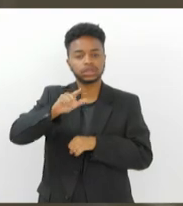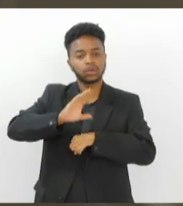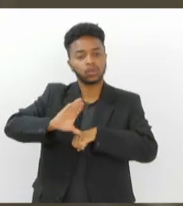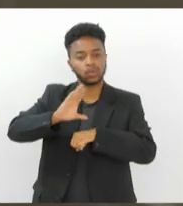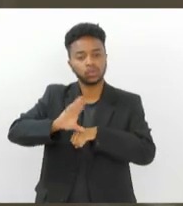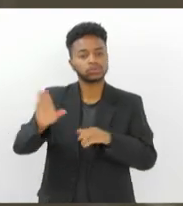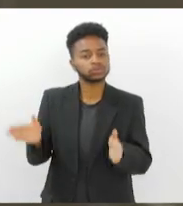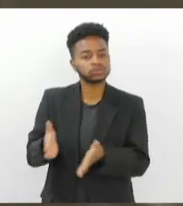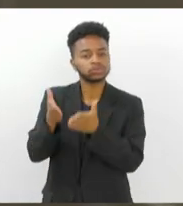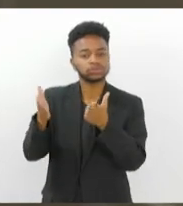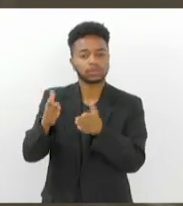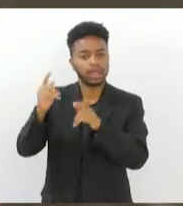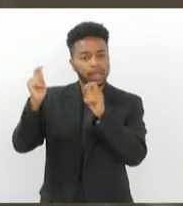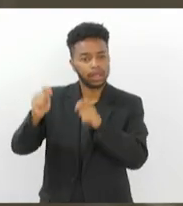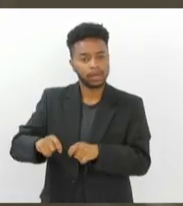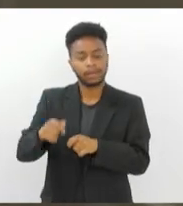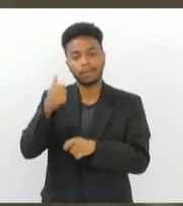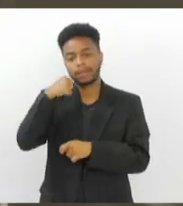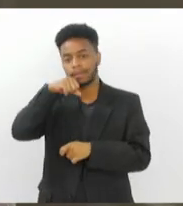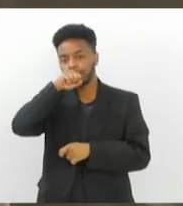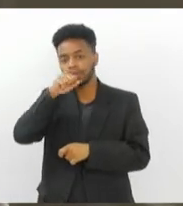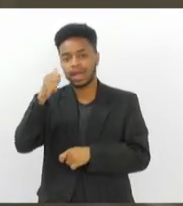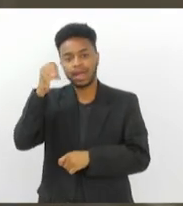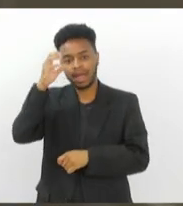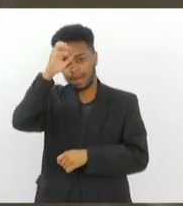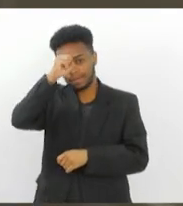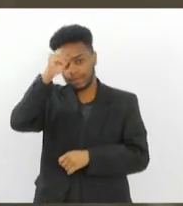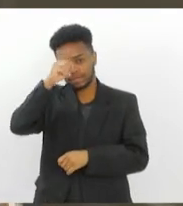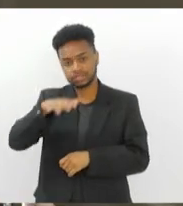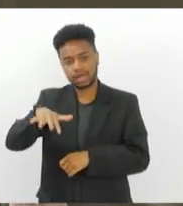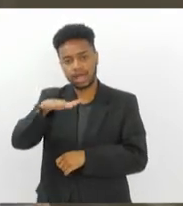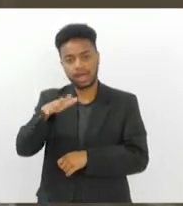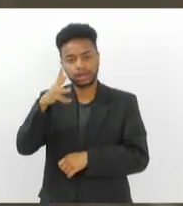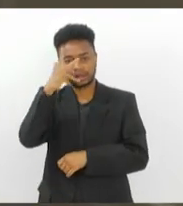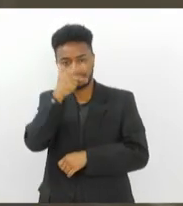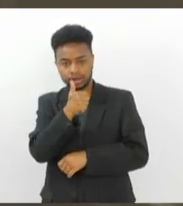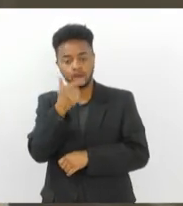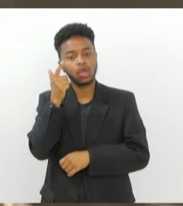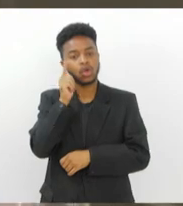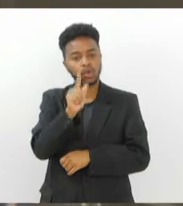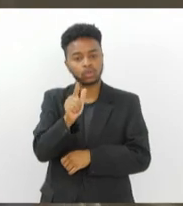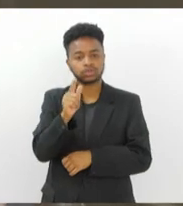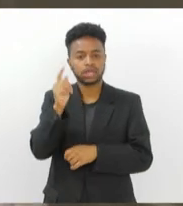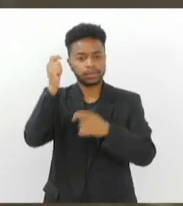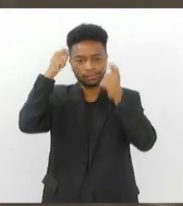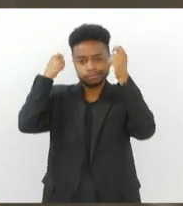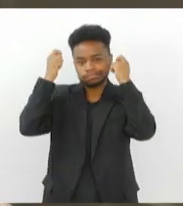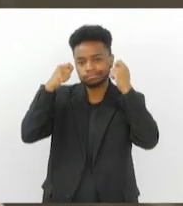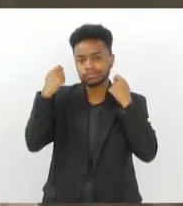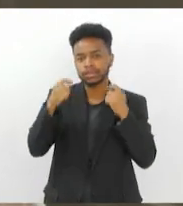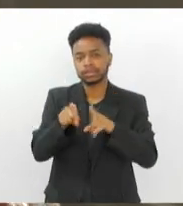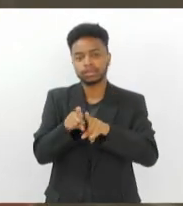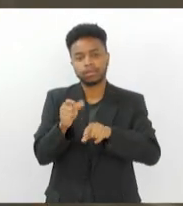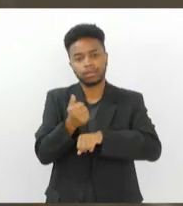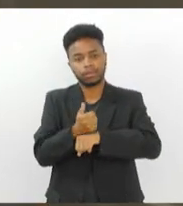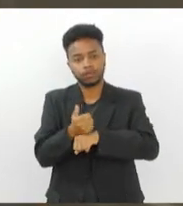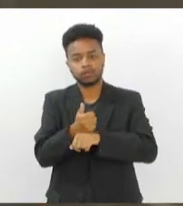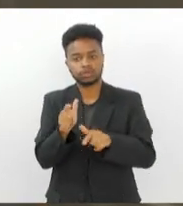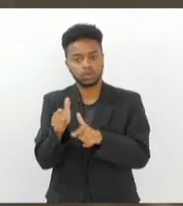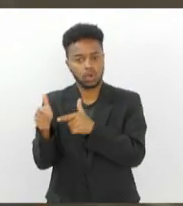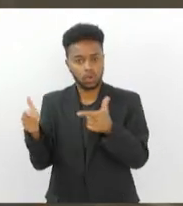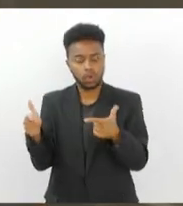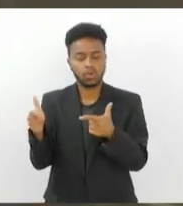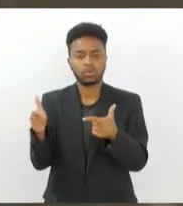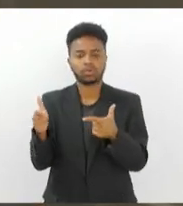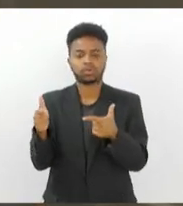de de capacitação a mãe aprende a área da Beleza pode colocar cabelereira e e profissões nesse nesse